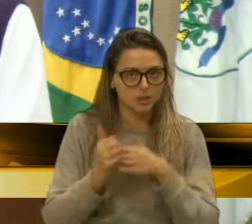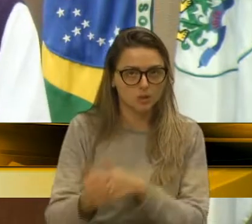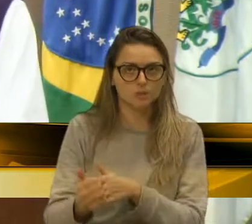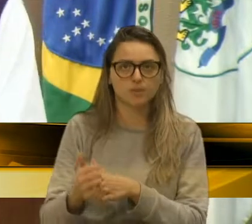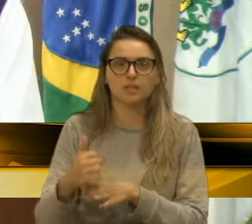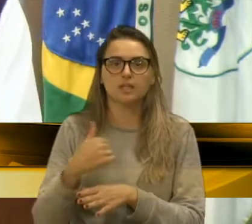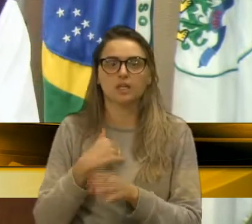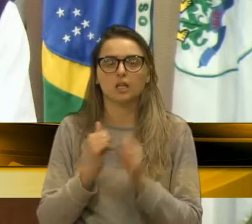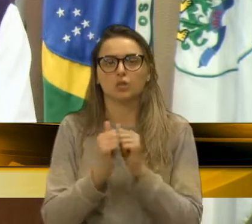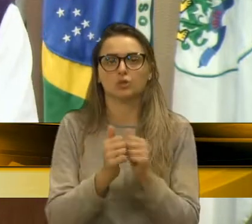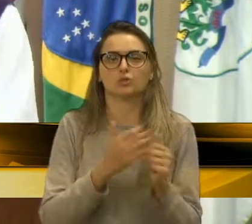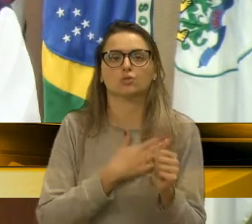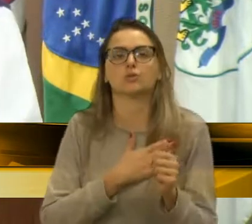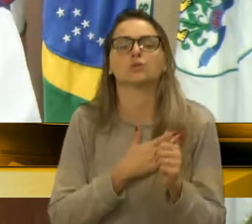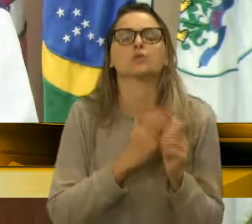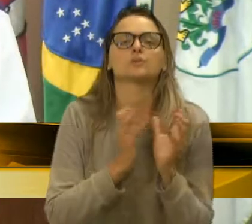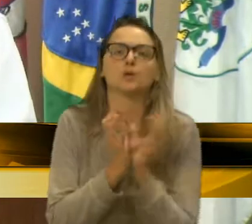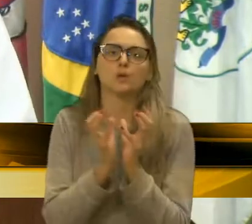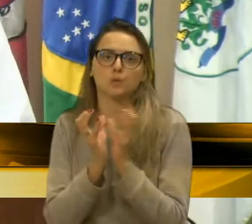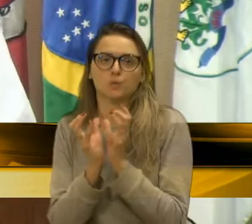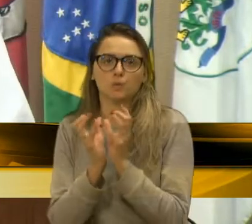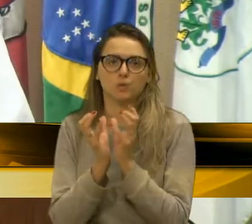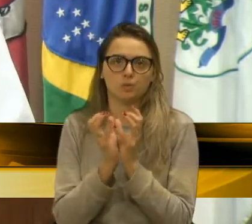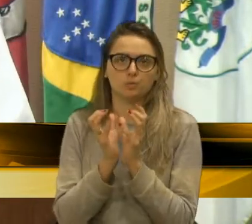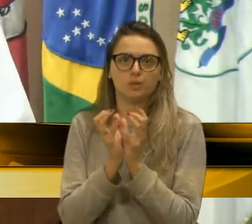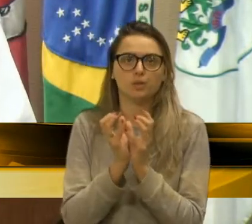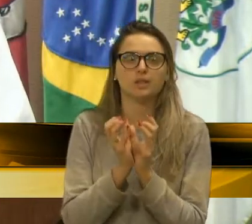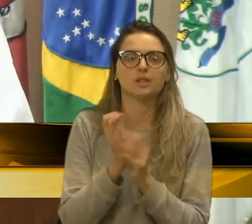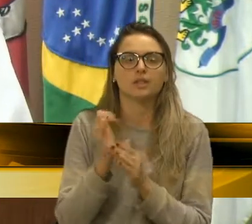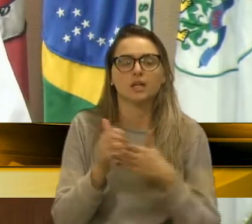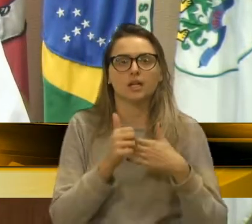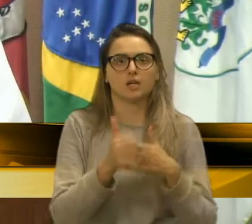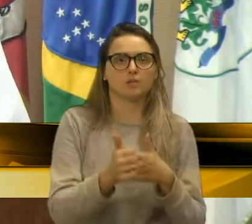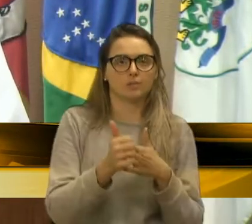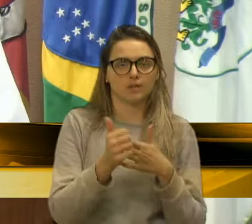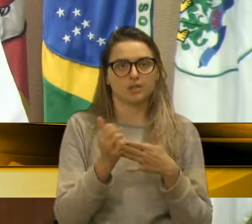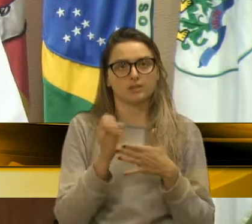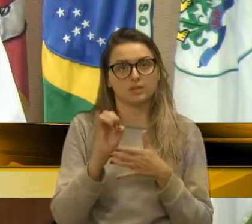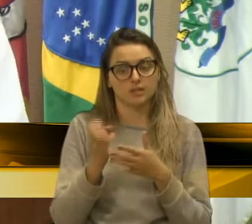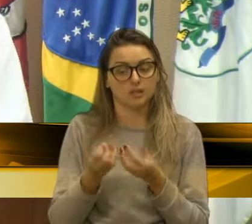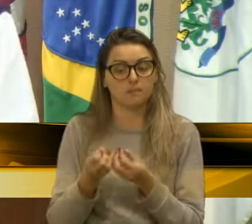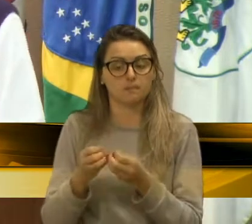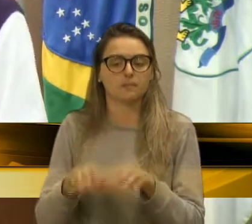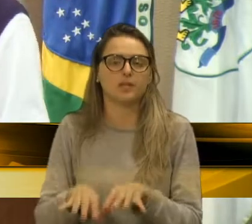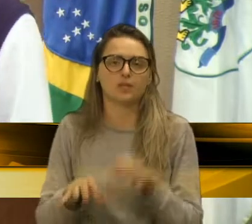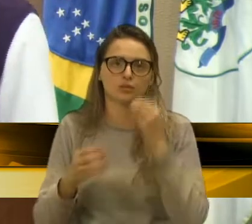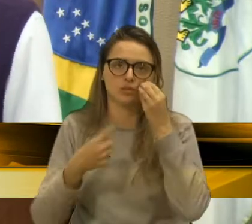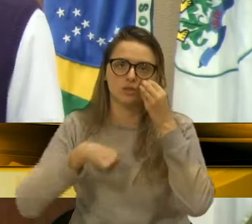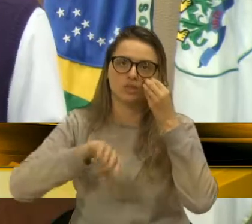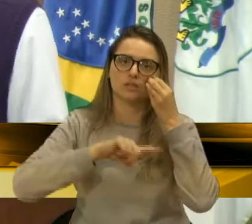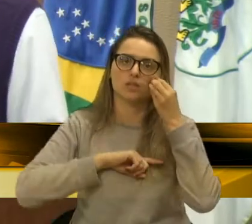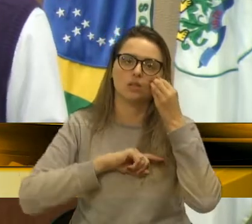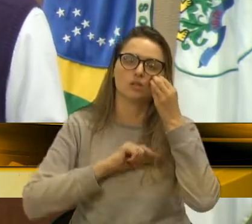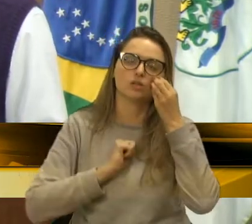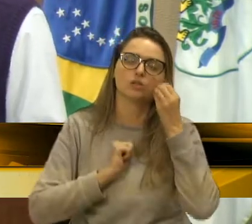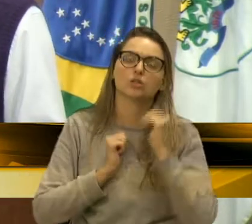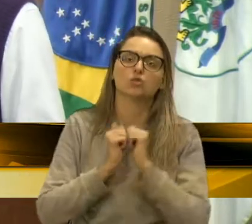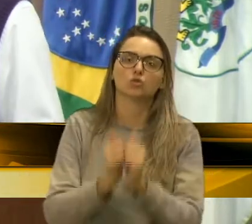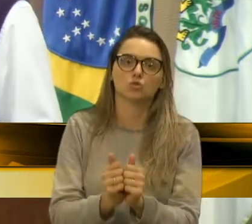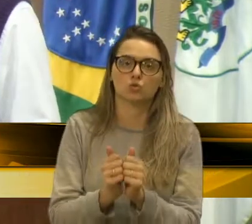minha equipe, junto com o nosso agente, acompanhando de perto essa situação. Se prejudicar, nós estamos juntos para acompanhar de